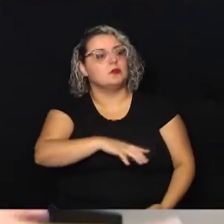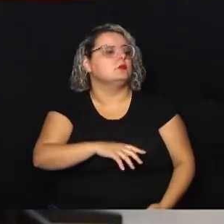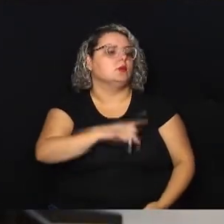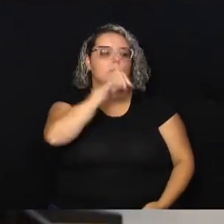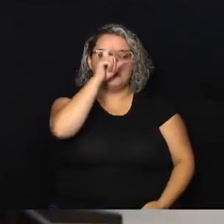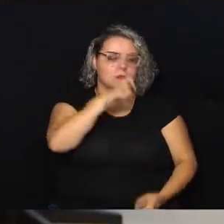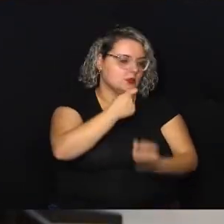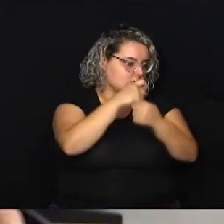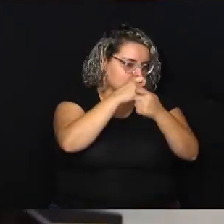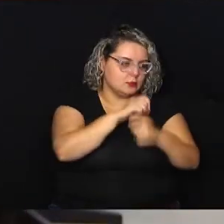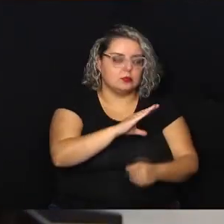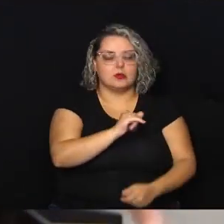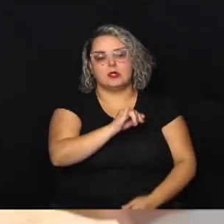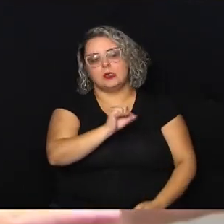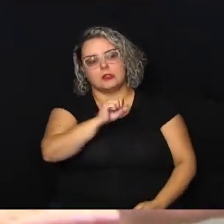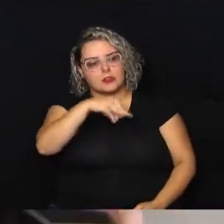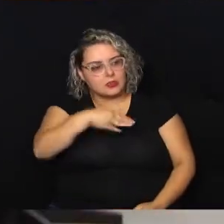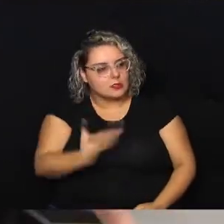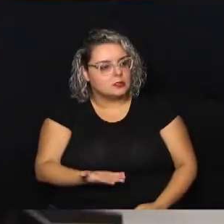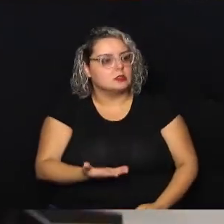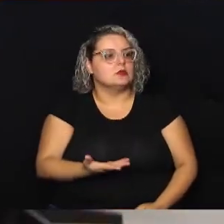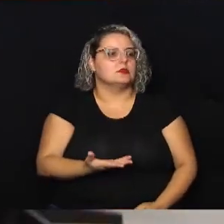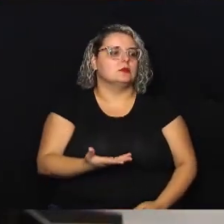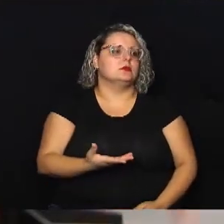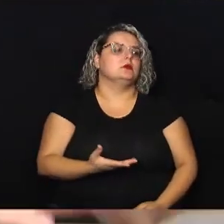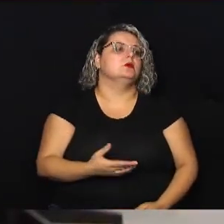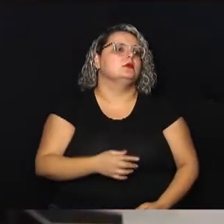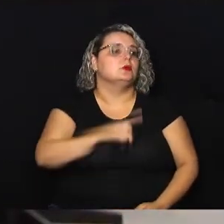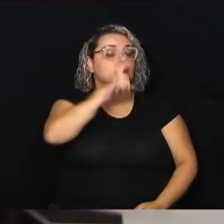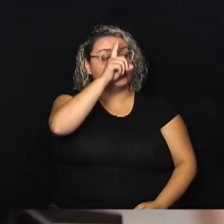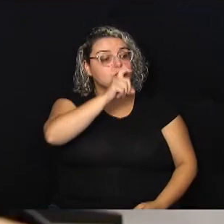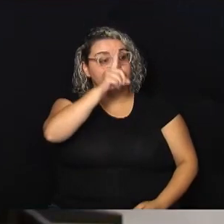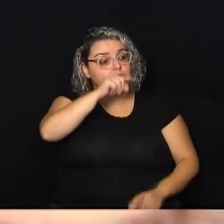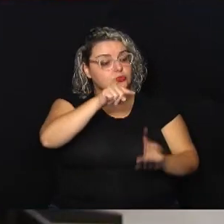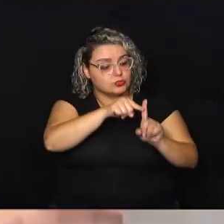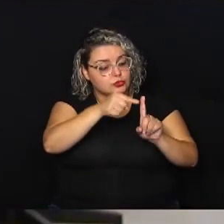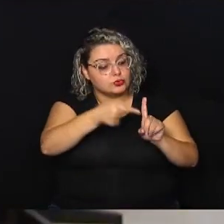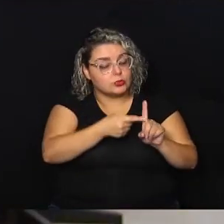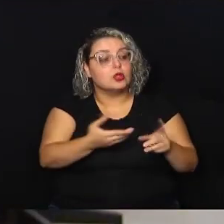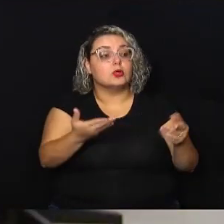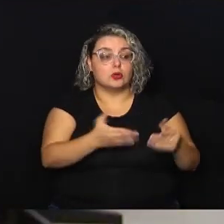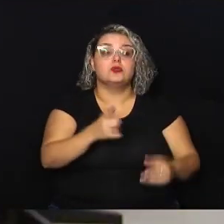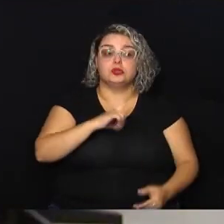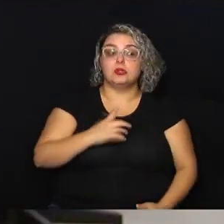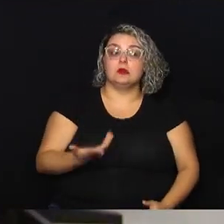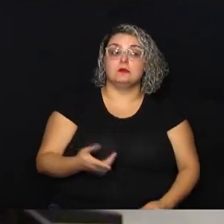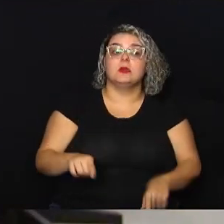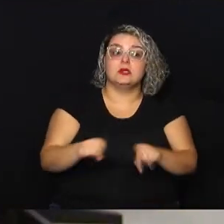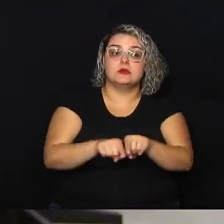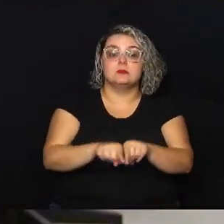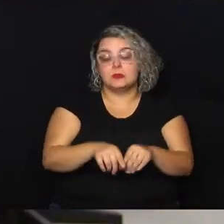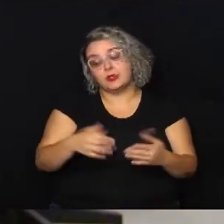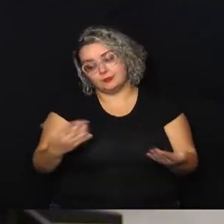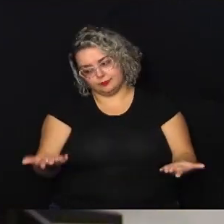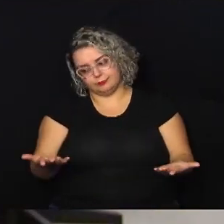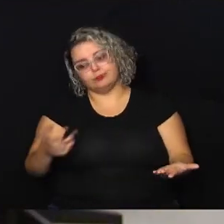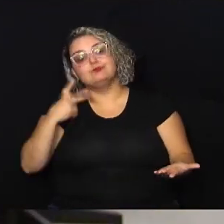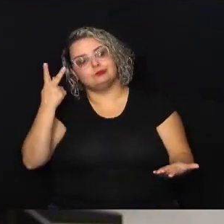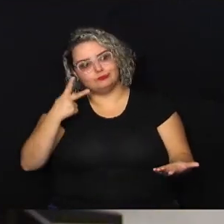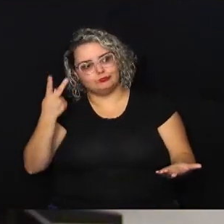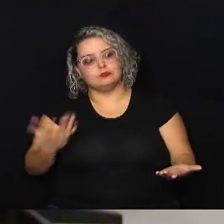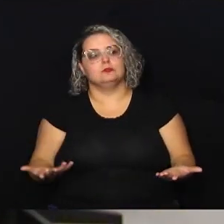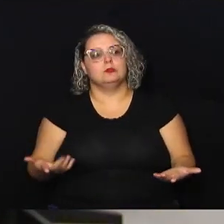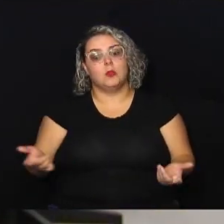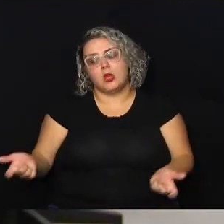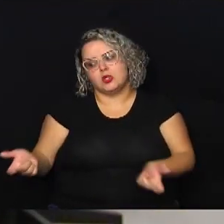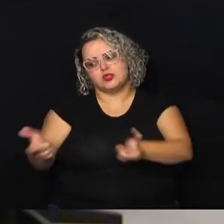no CAISM, enfim, os hospitais, maternidades que hoje existem, mas também a gente precisa ter uma política para